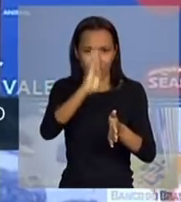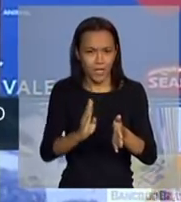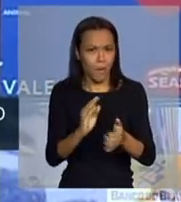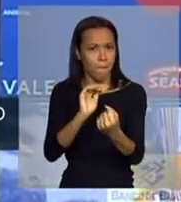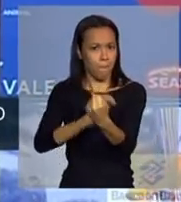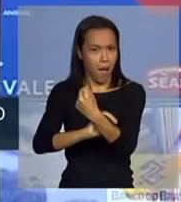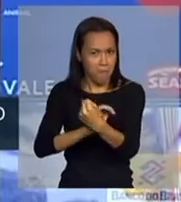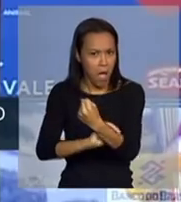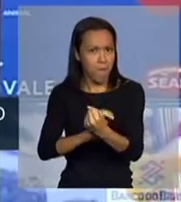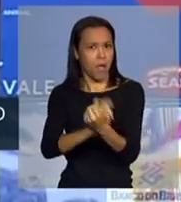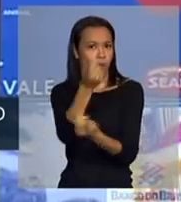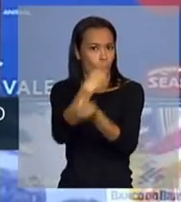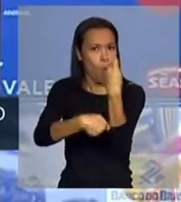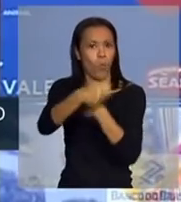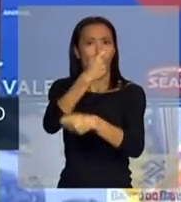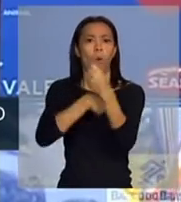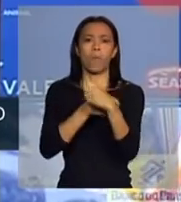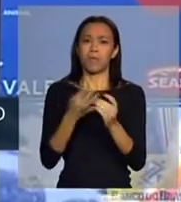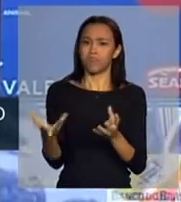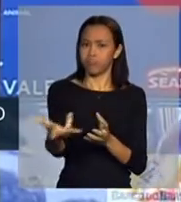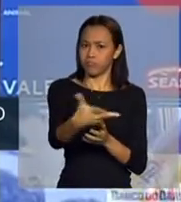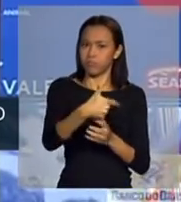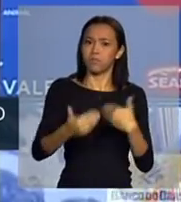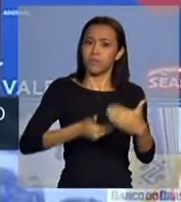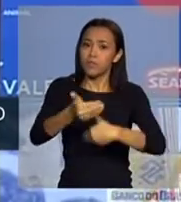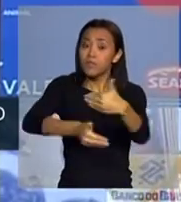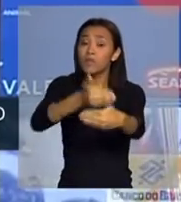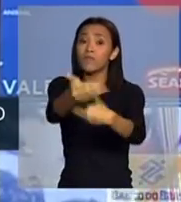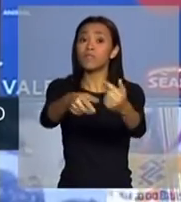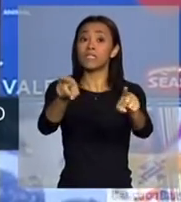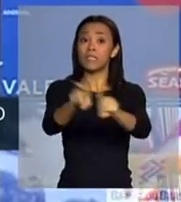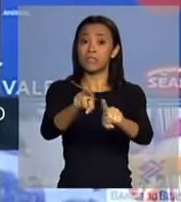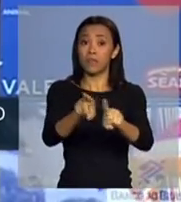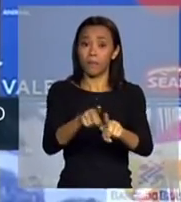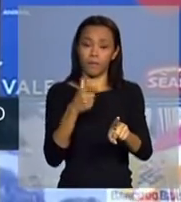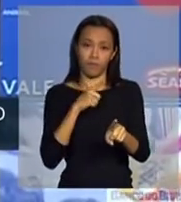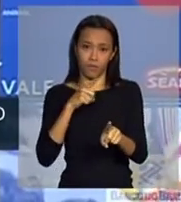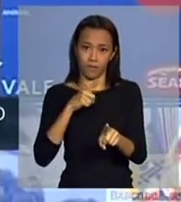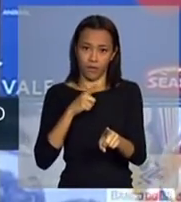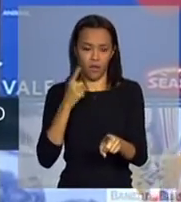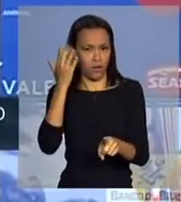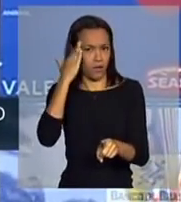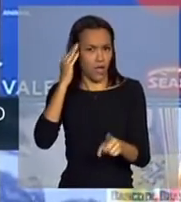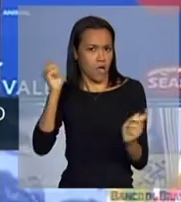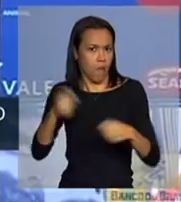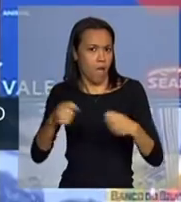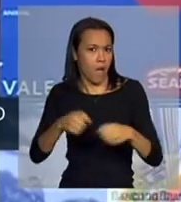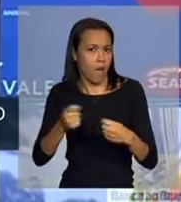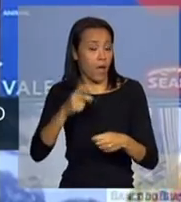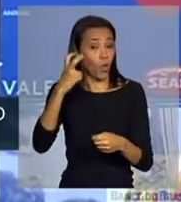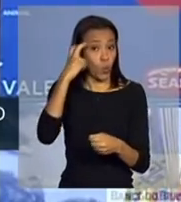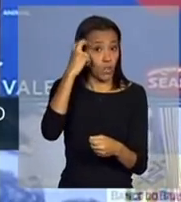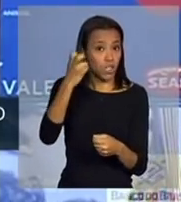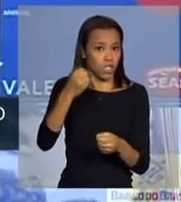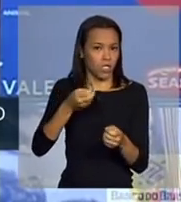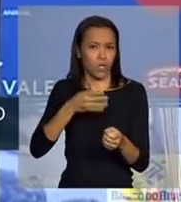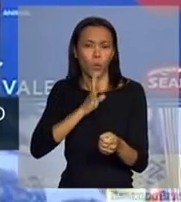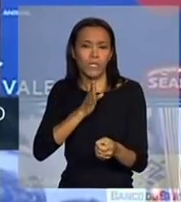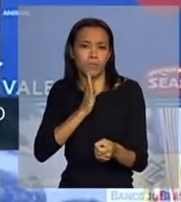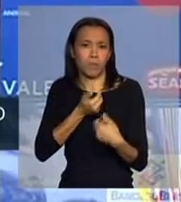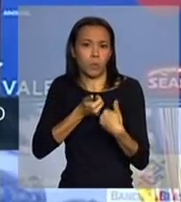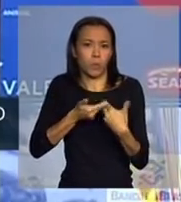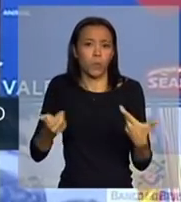econômica, plenamente desenvolvida e detentora de ativos, como a capacidade de produzir conhecimento e